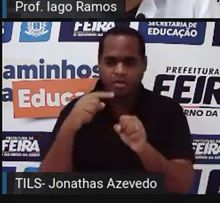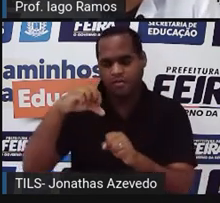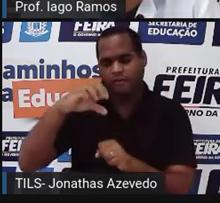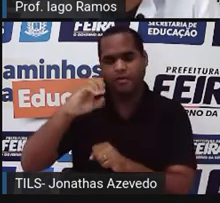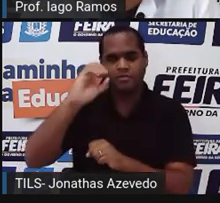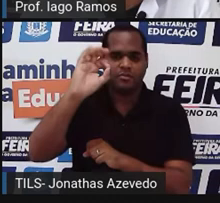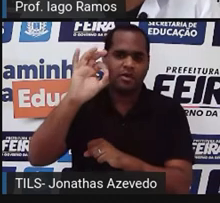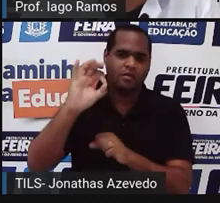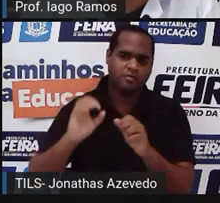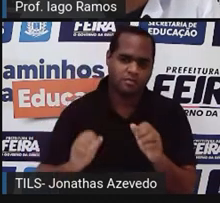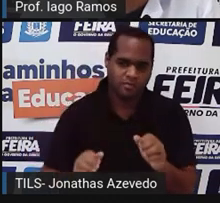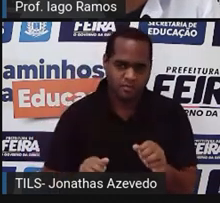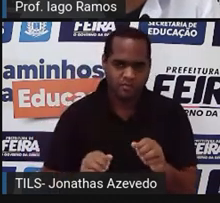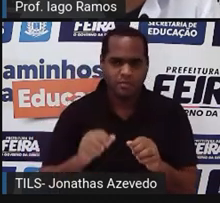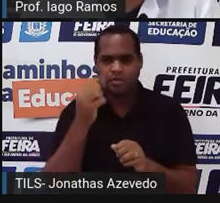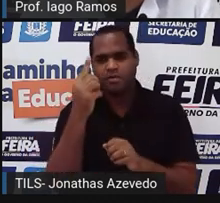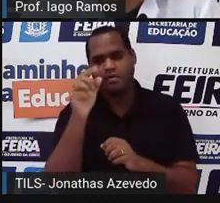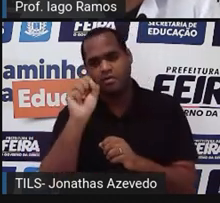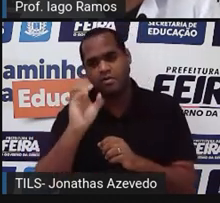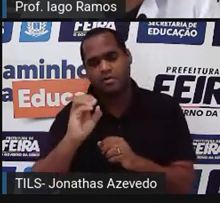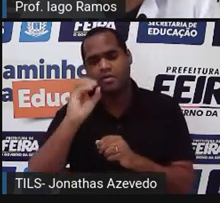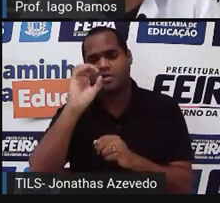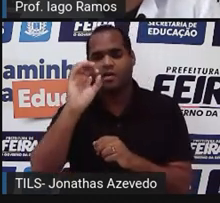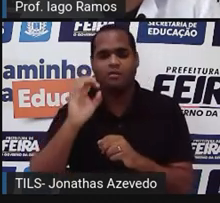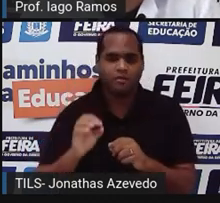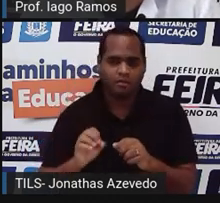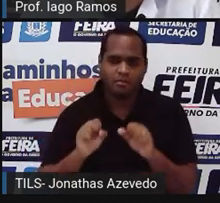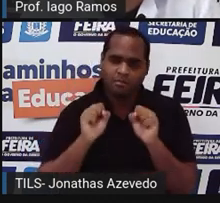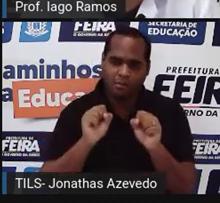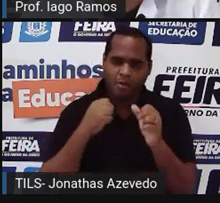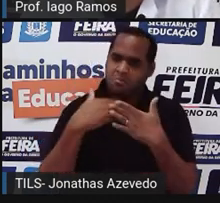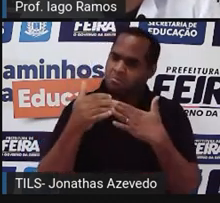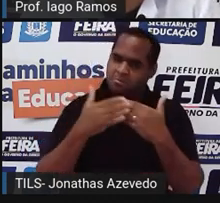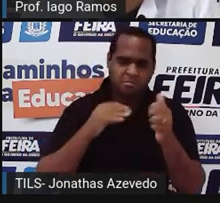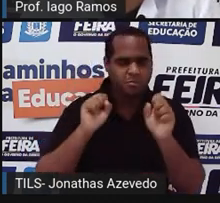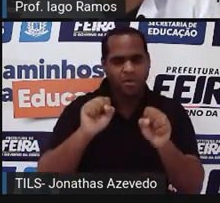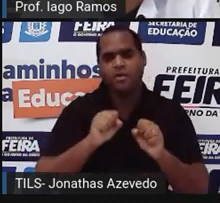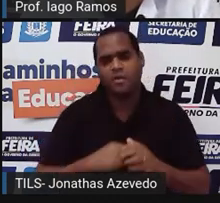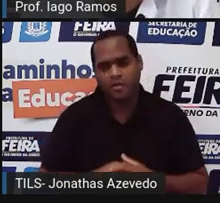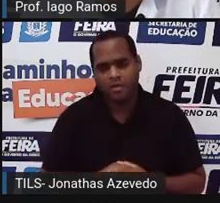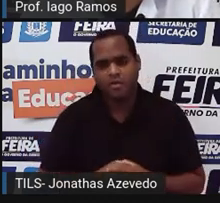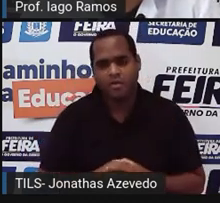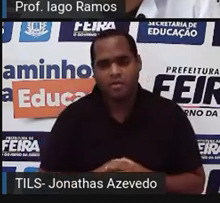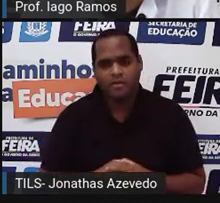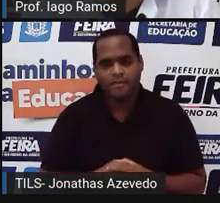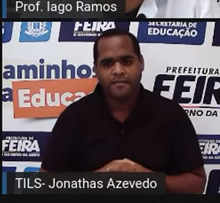90 graus, 180 graus e por aí vai. Olha só.